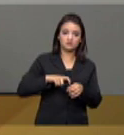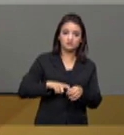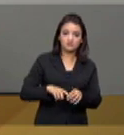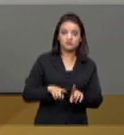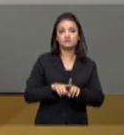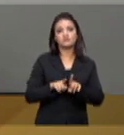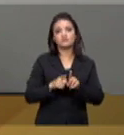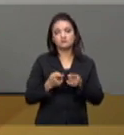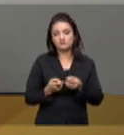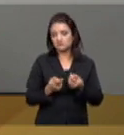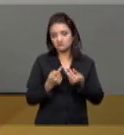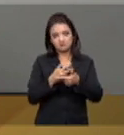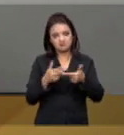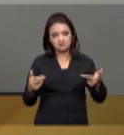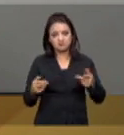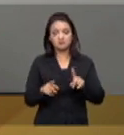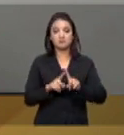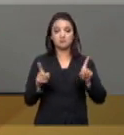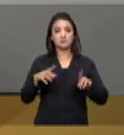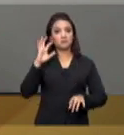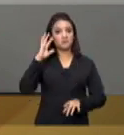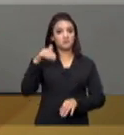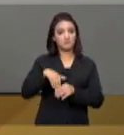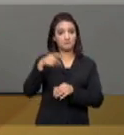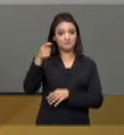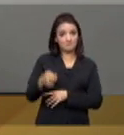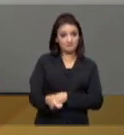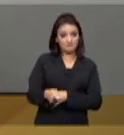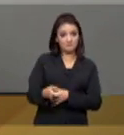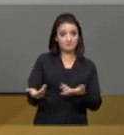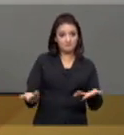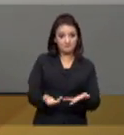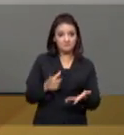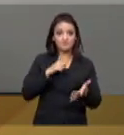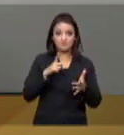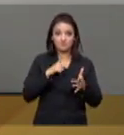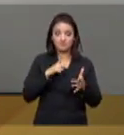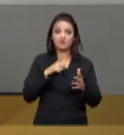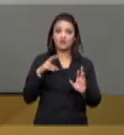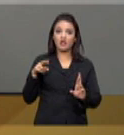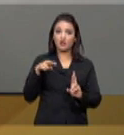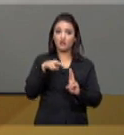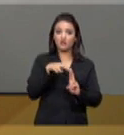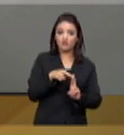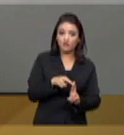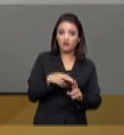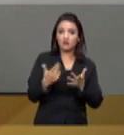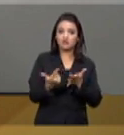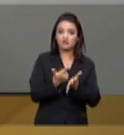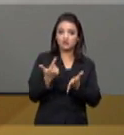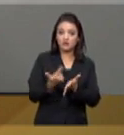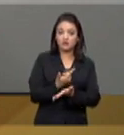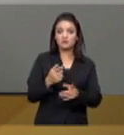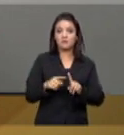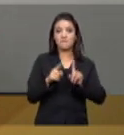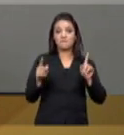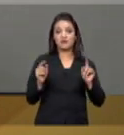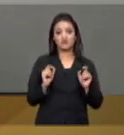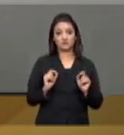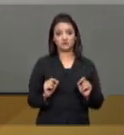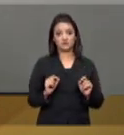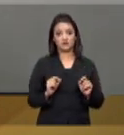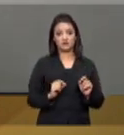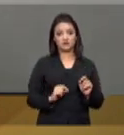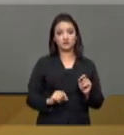etc. No acordo embargado, há referências teóricas sobre o tema cuidado, sem que a interpretação dada